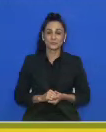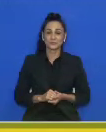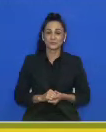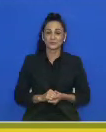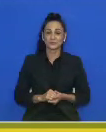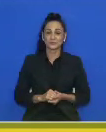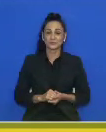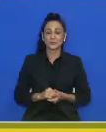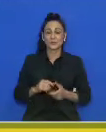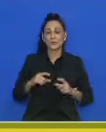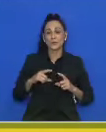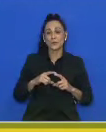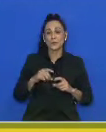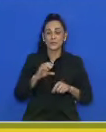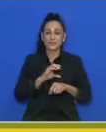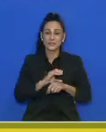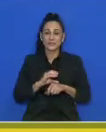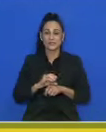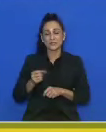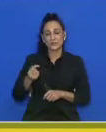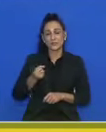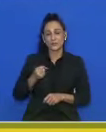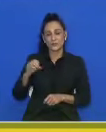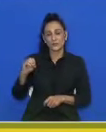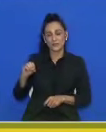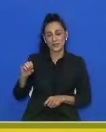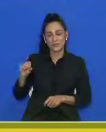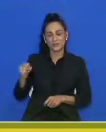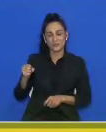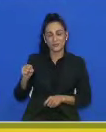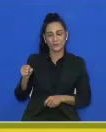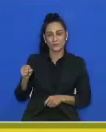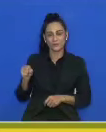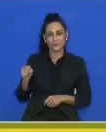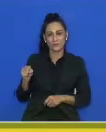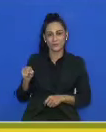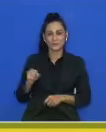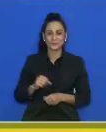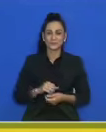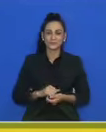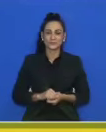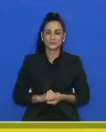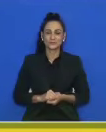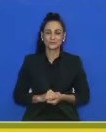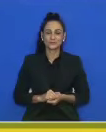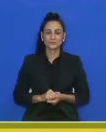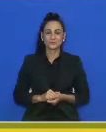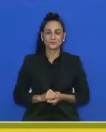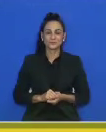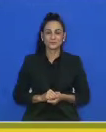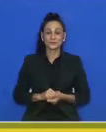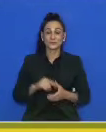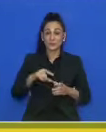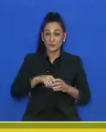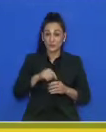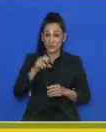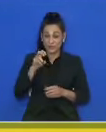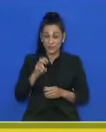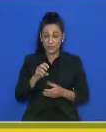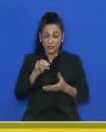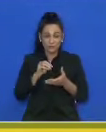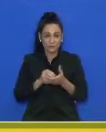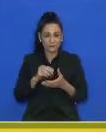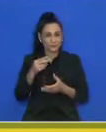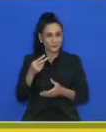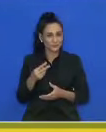Mais uma bola chegando. Bola cinza, 08. Cinza, 08. Foram sorteados 5